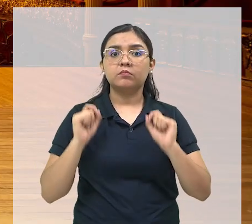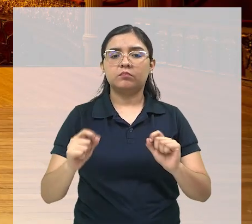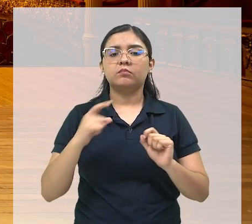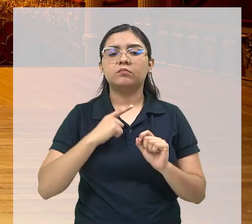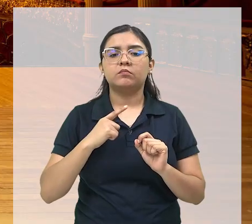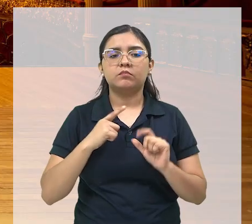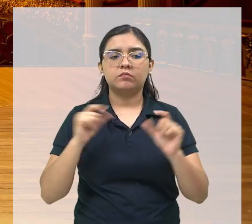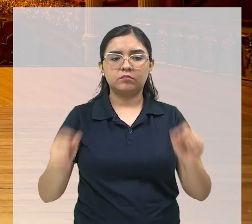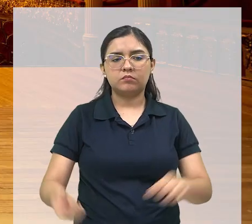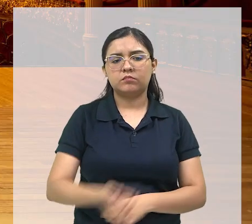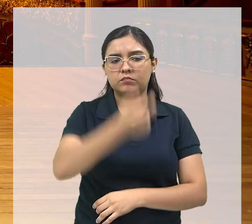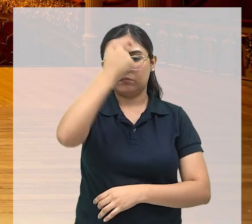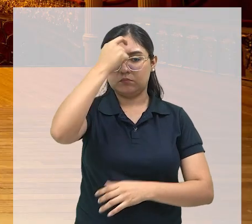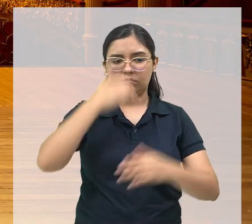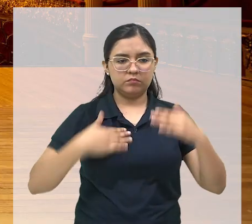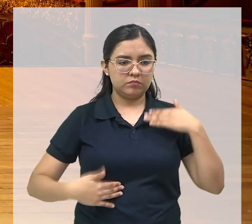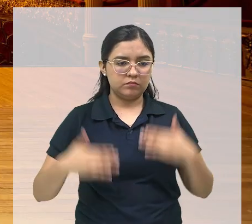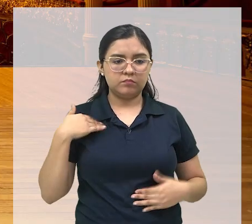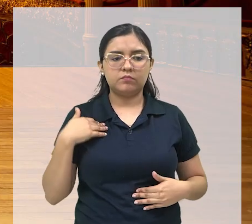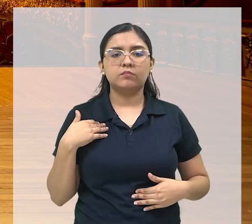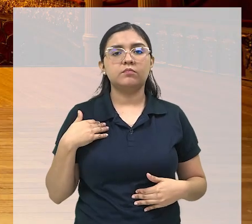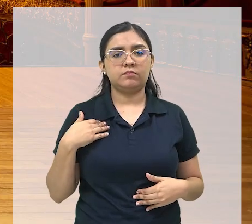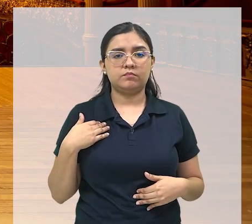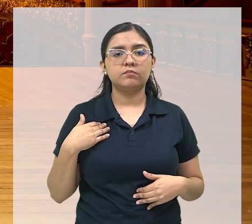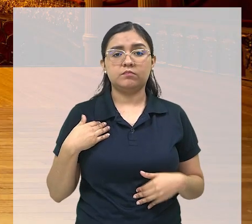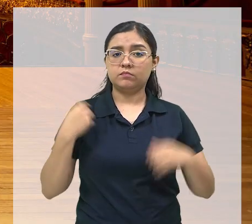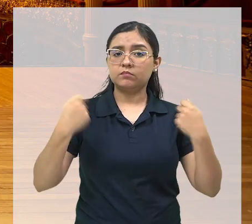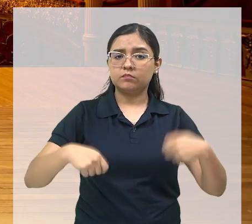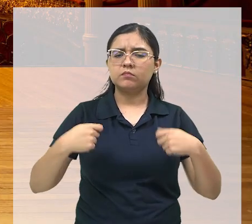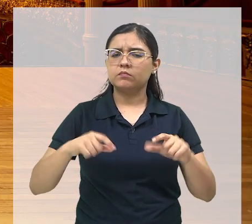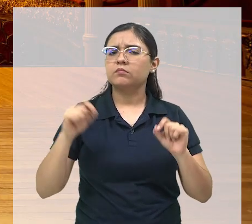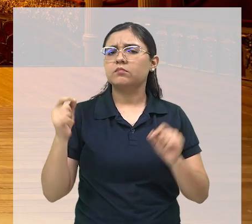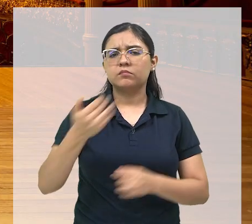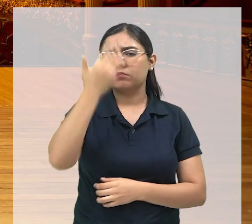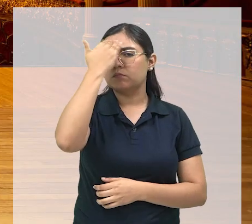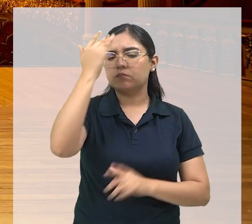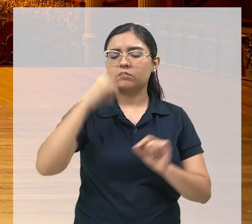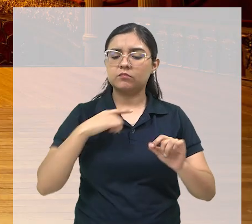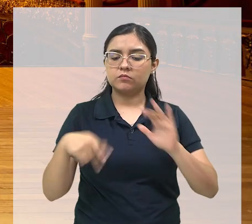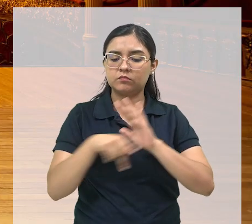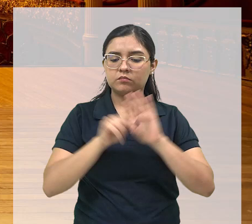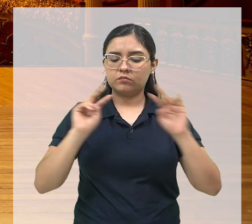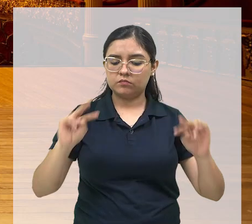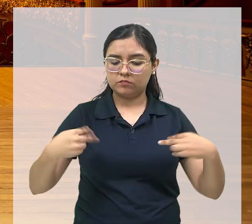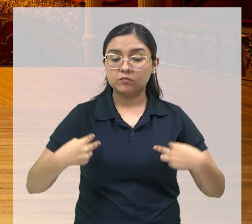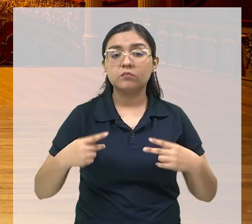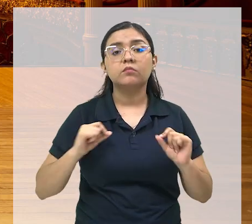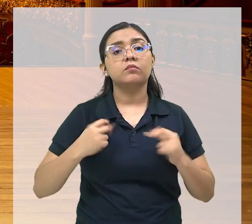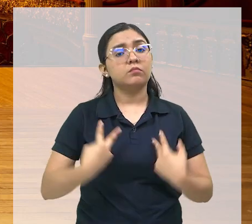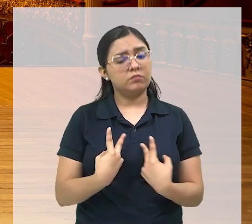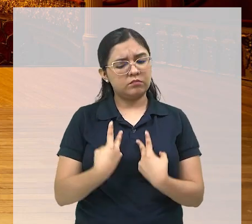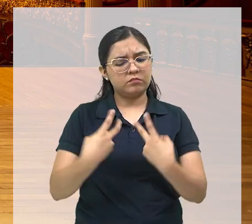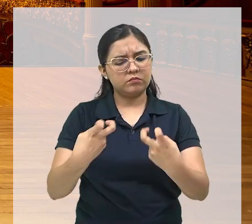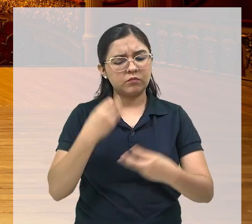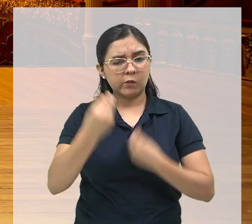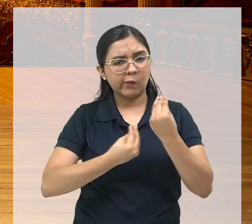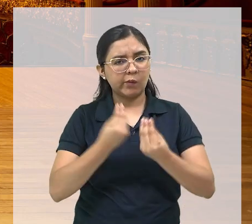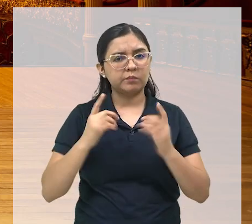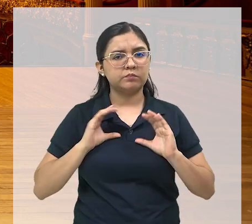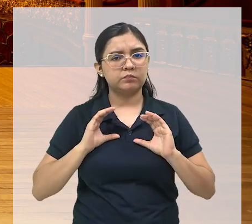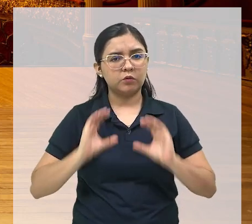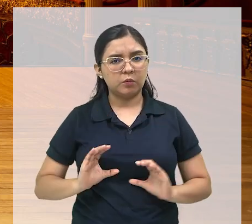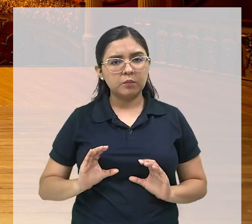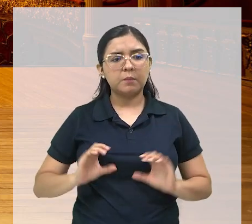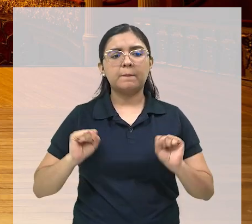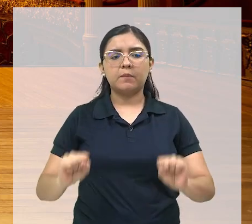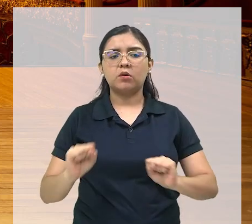uma consciência corporal. Ele precisa entender o corpo dele, perceber como o corpo dele